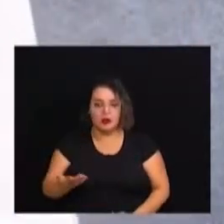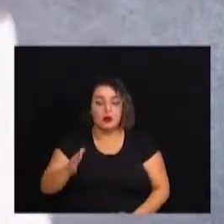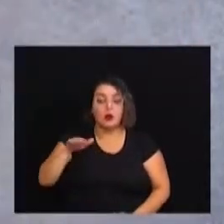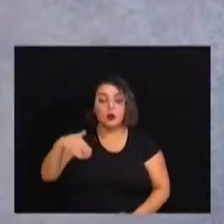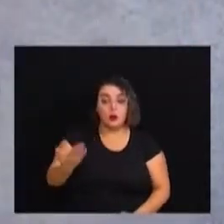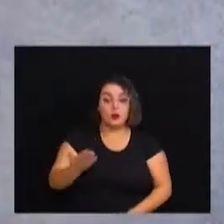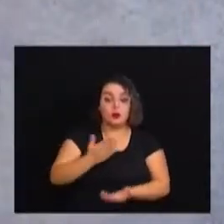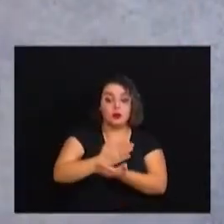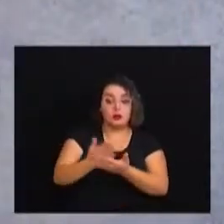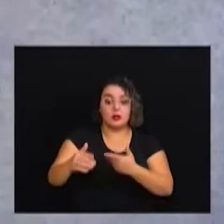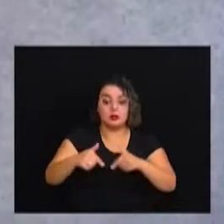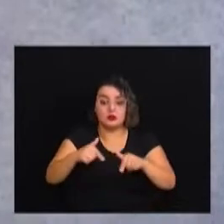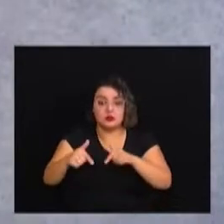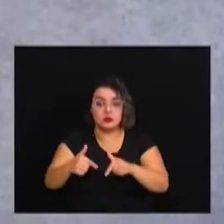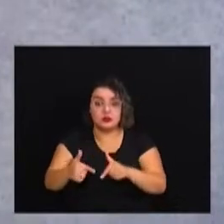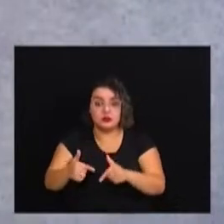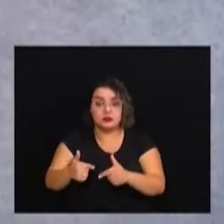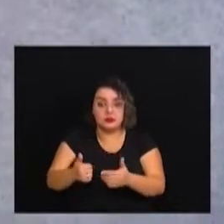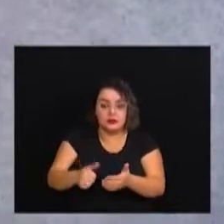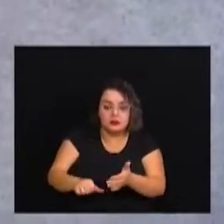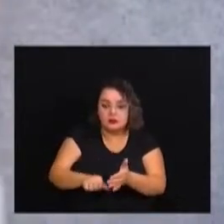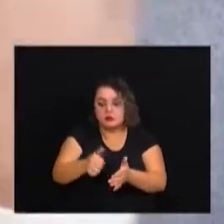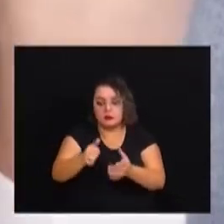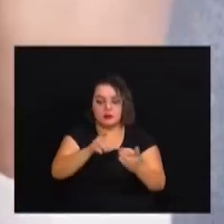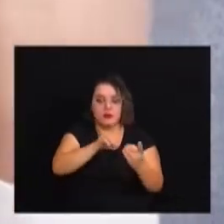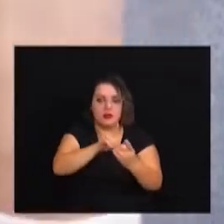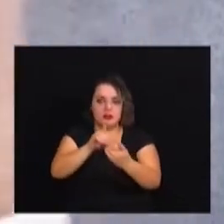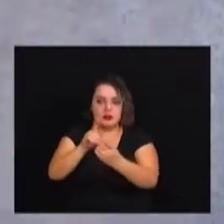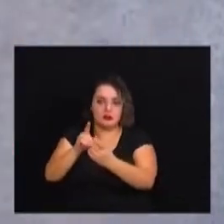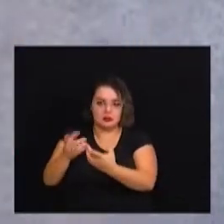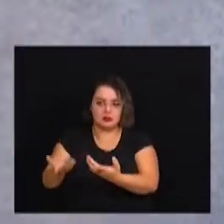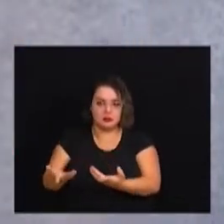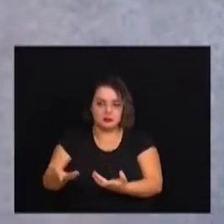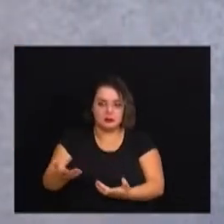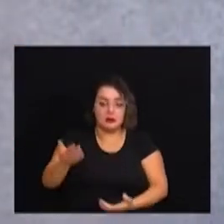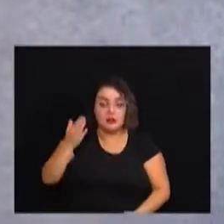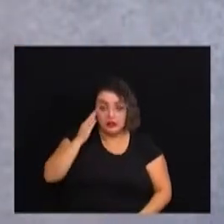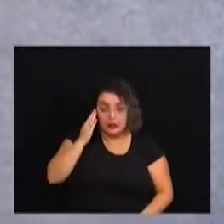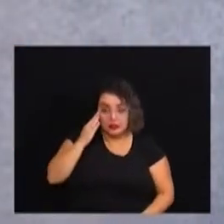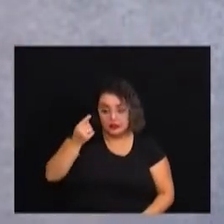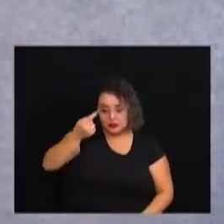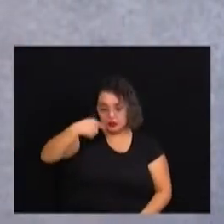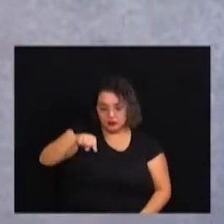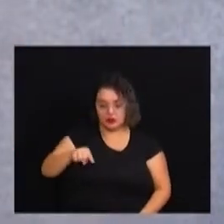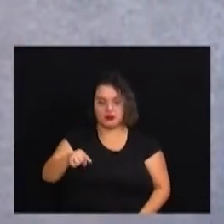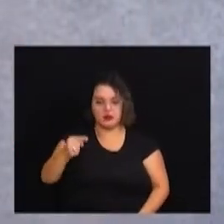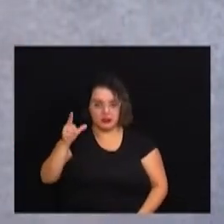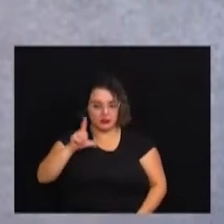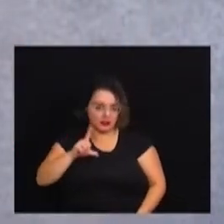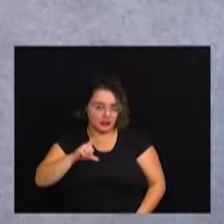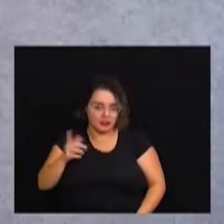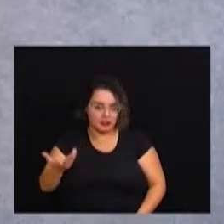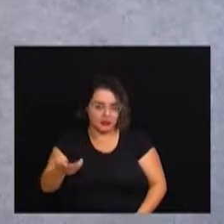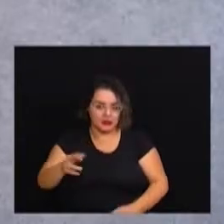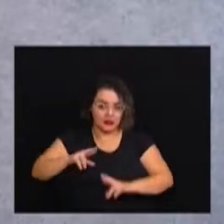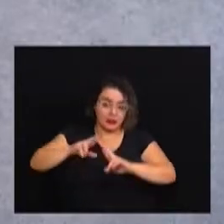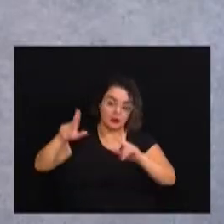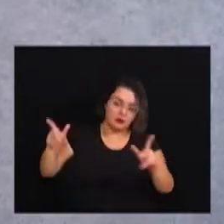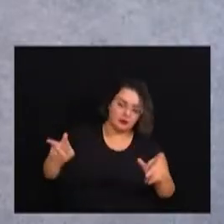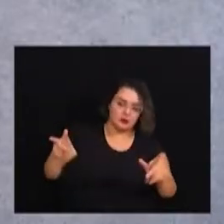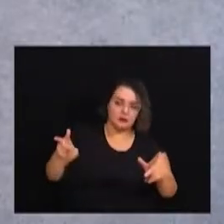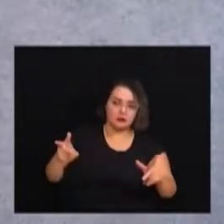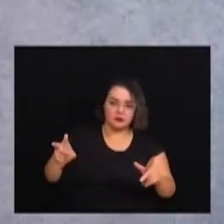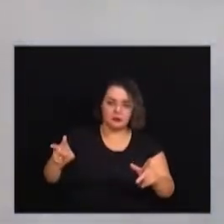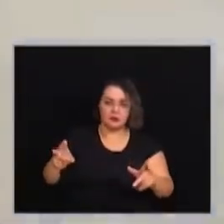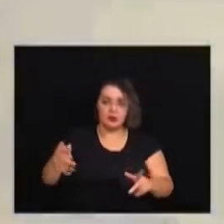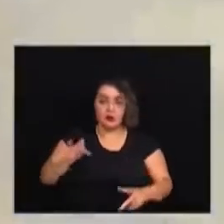Quando a gente começa o trabalho, já nas primeiras sessões, e a gente identifica nesses perfis, e existe essa discrepância, de